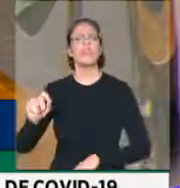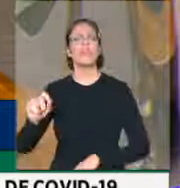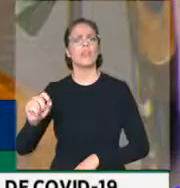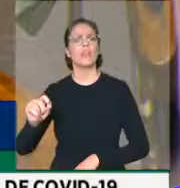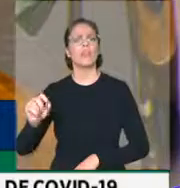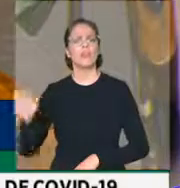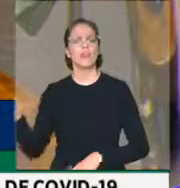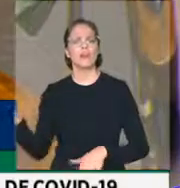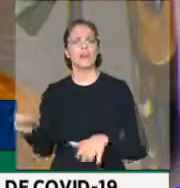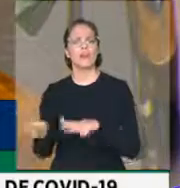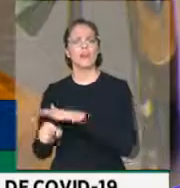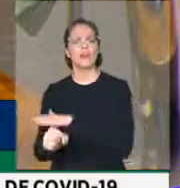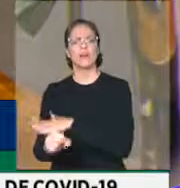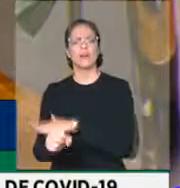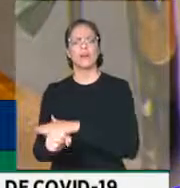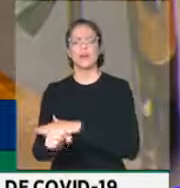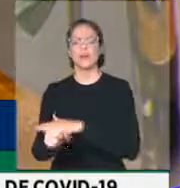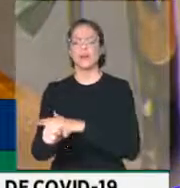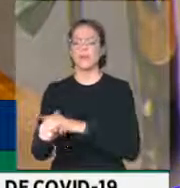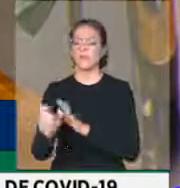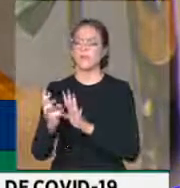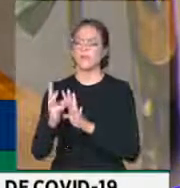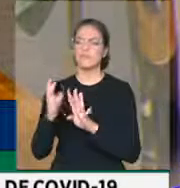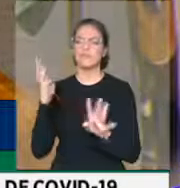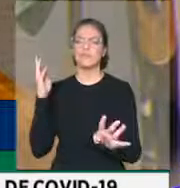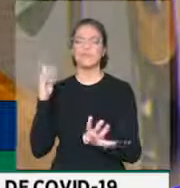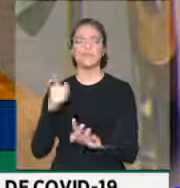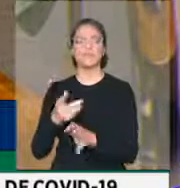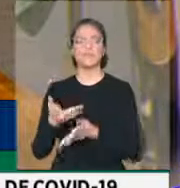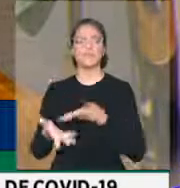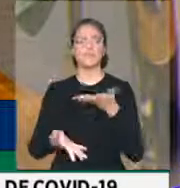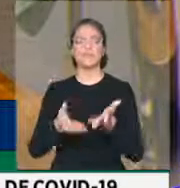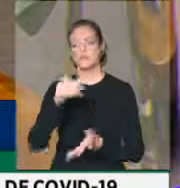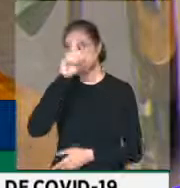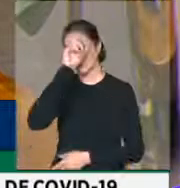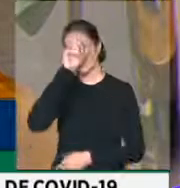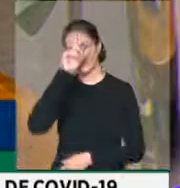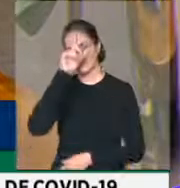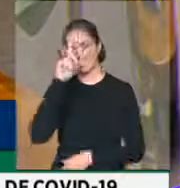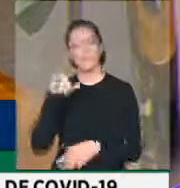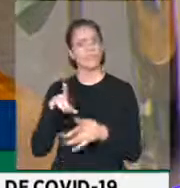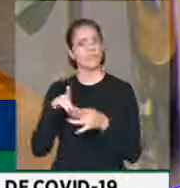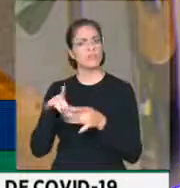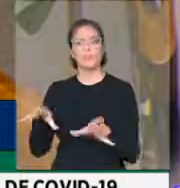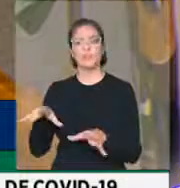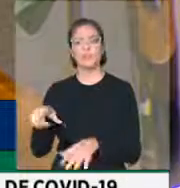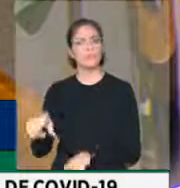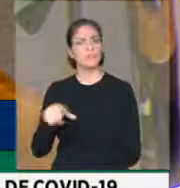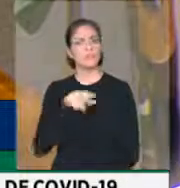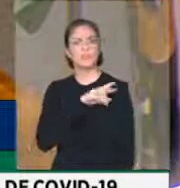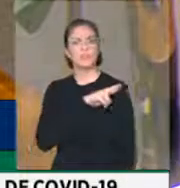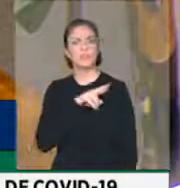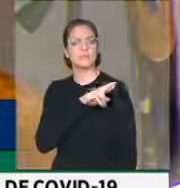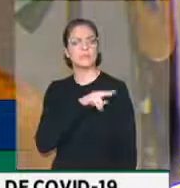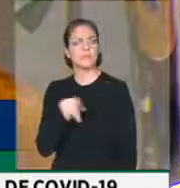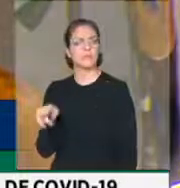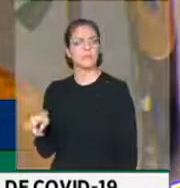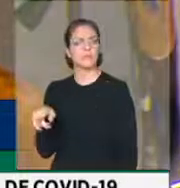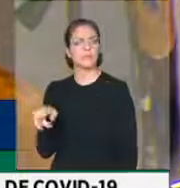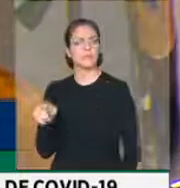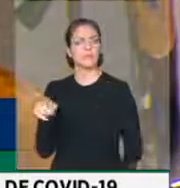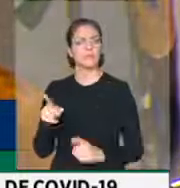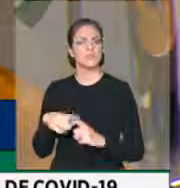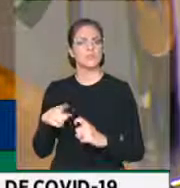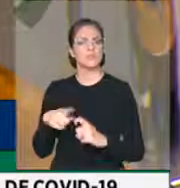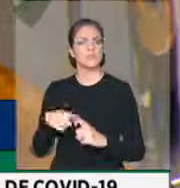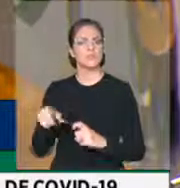para internar nos leitos do Rio de Janeiro, deixando sobre as equipes de saúde a responsabilidade de quem